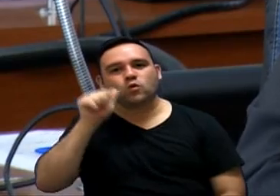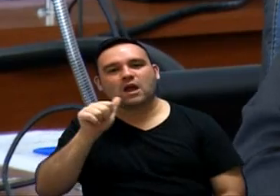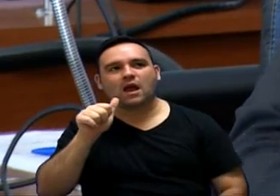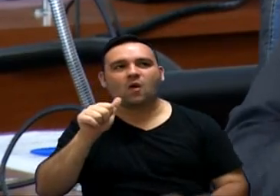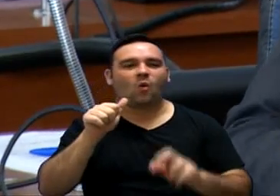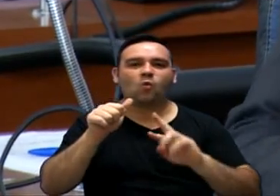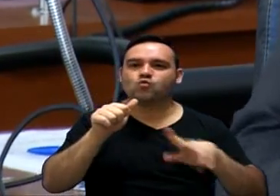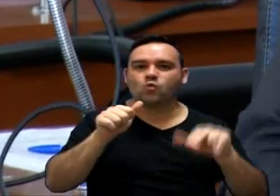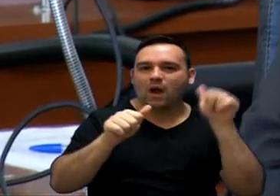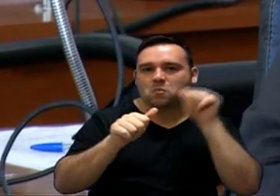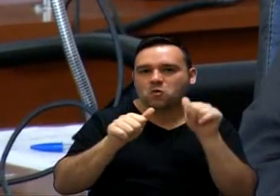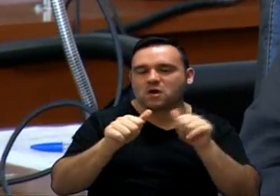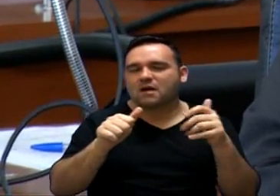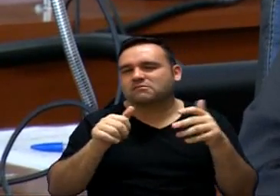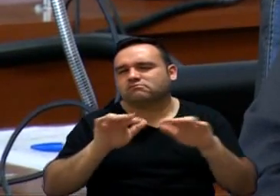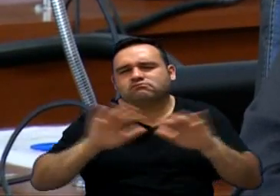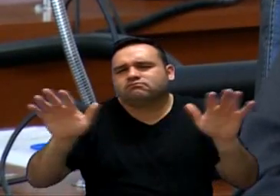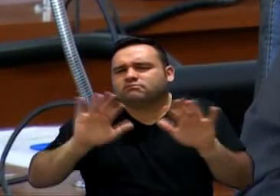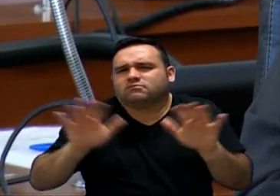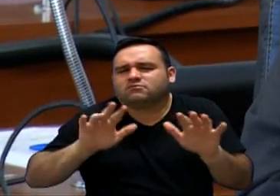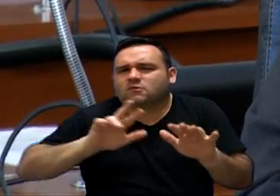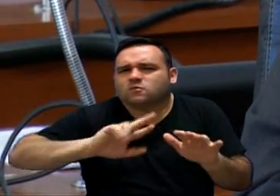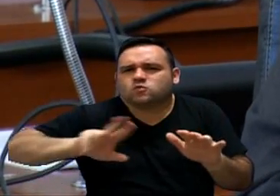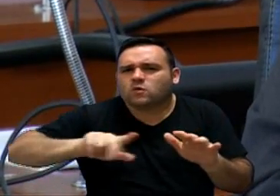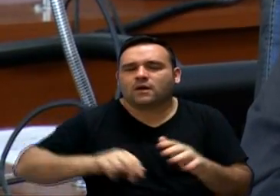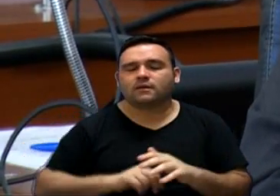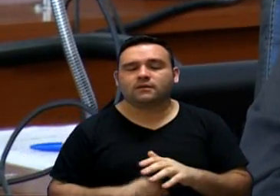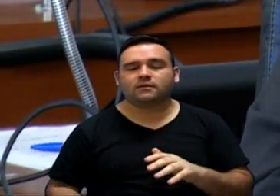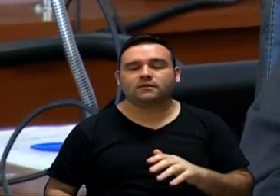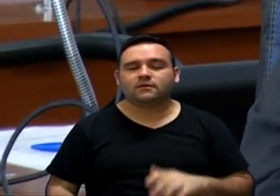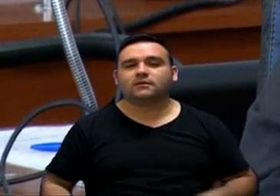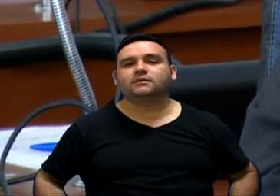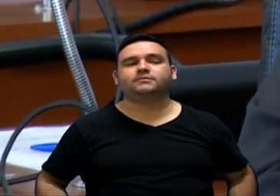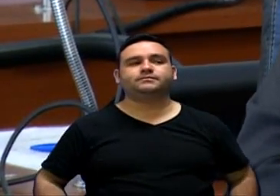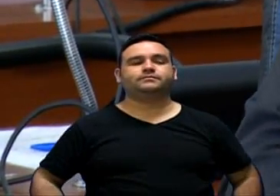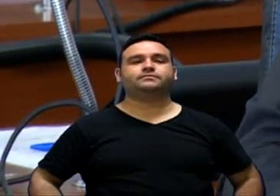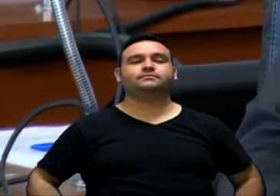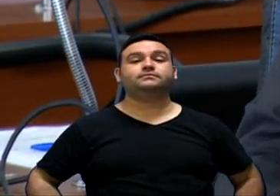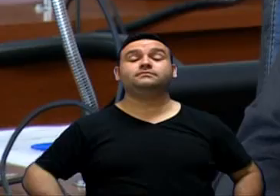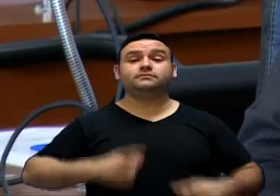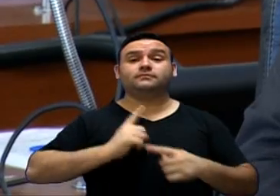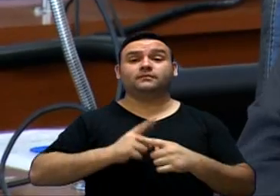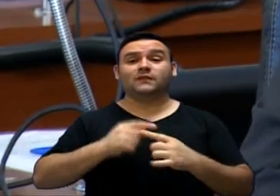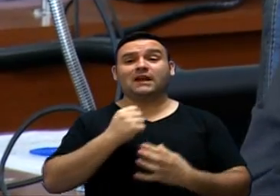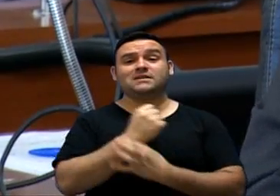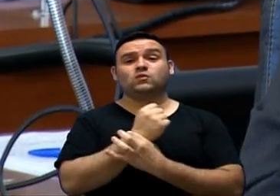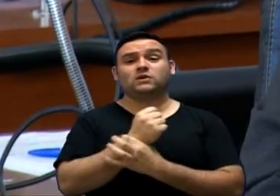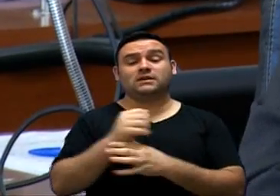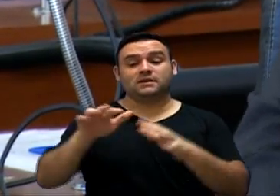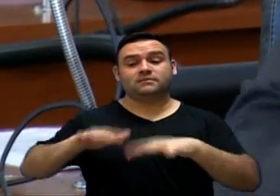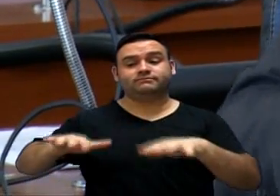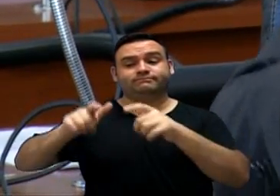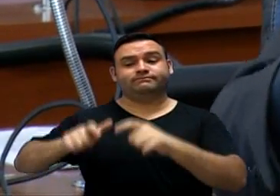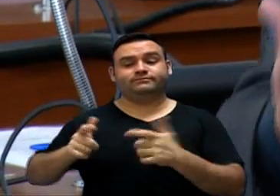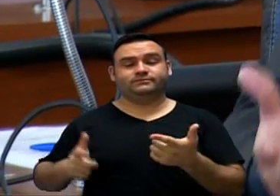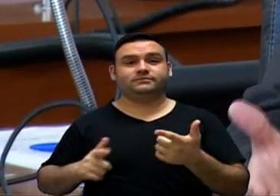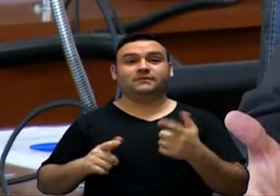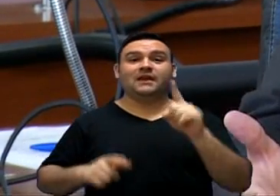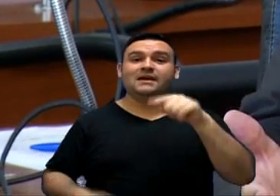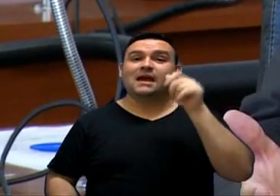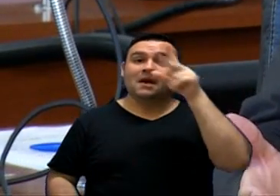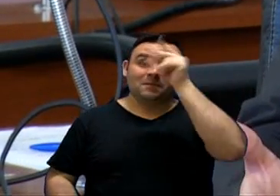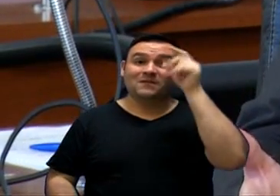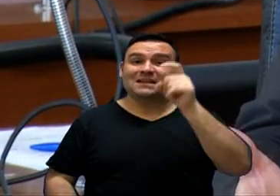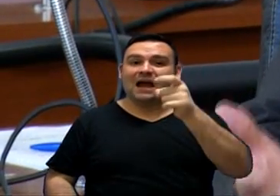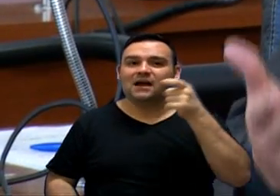não sendo... Não tem nada a ver isso, vereadora. para manter a segurança do local. Vereadora. É uma